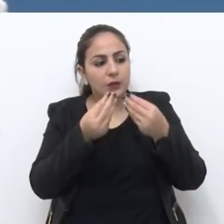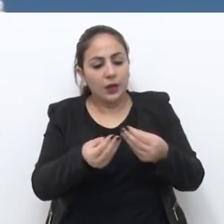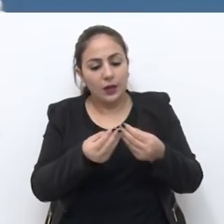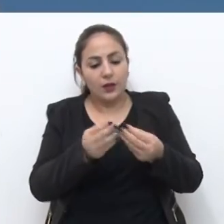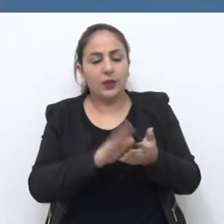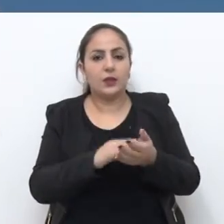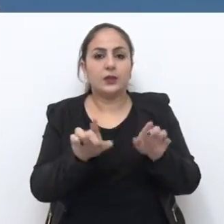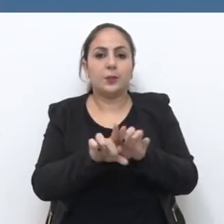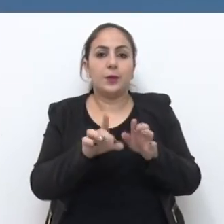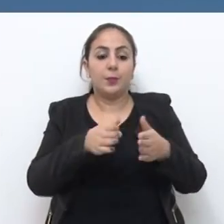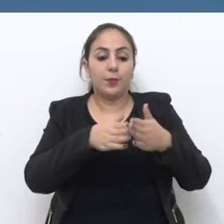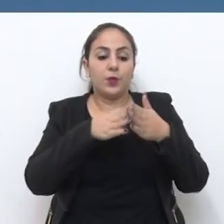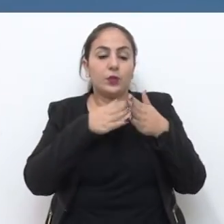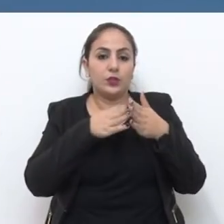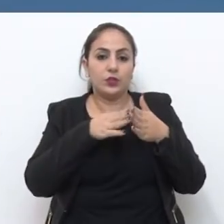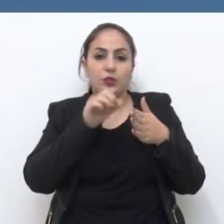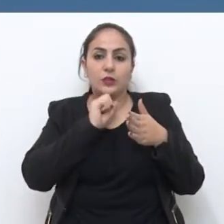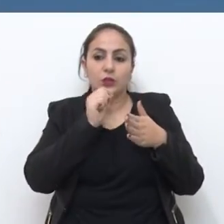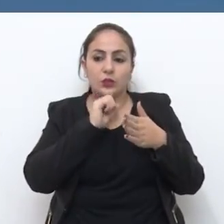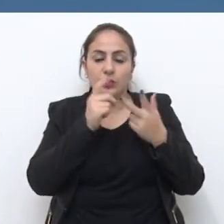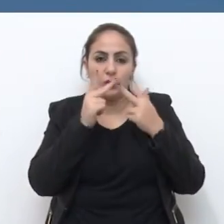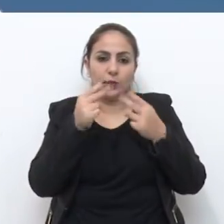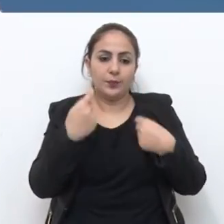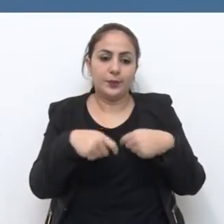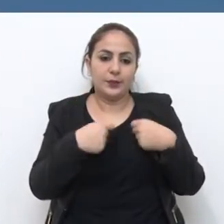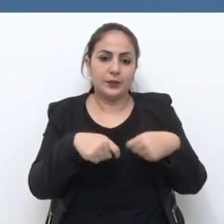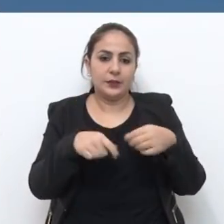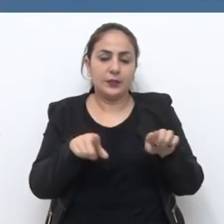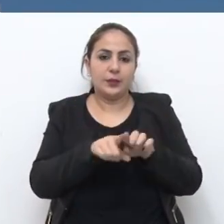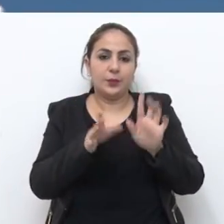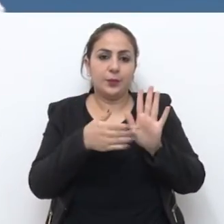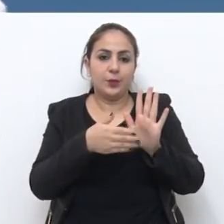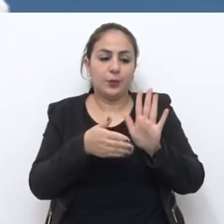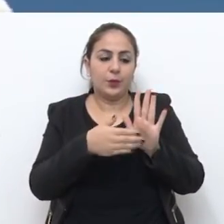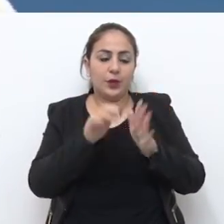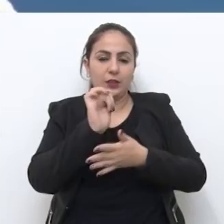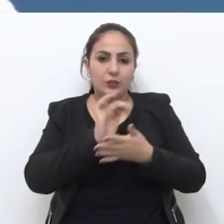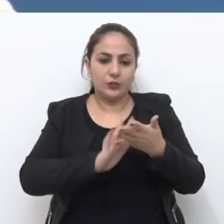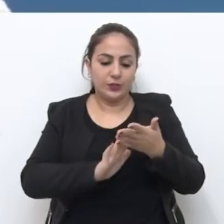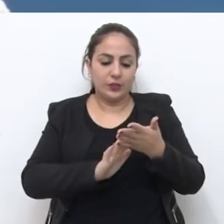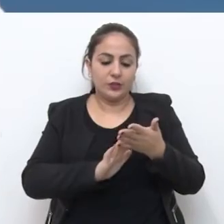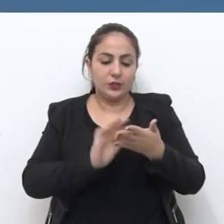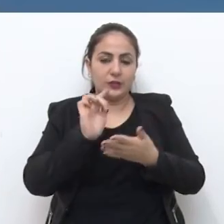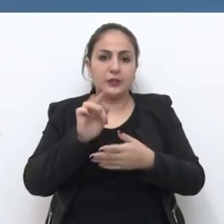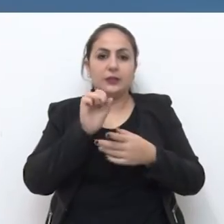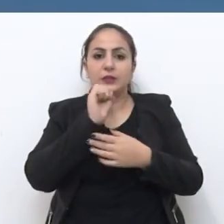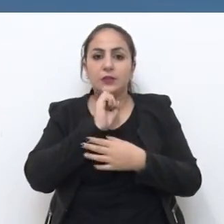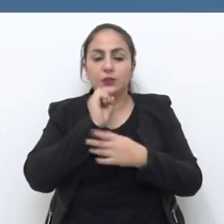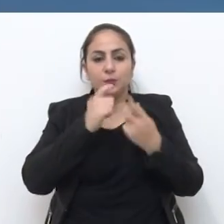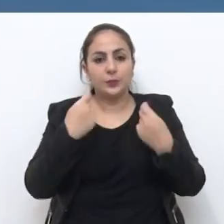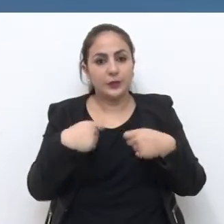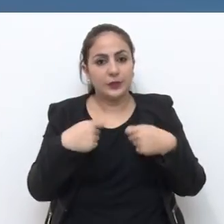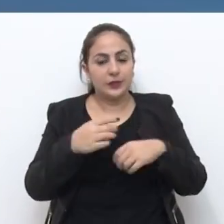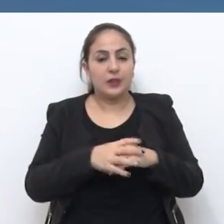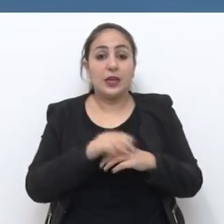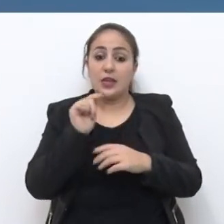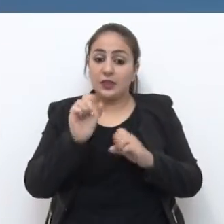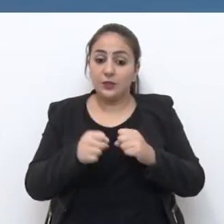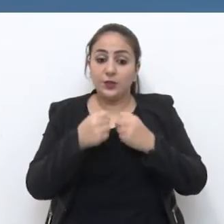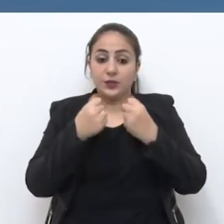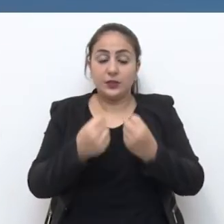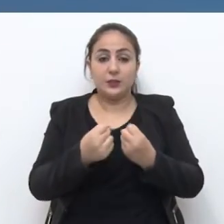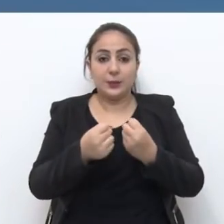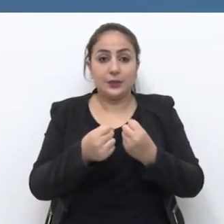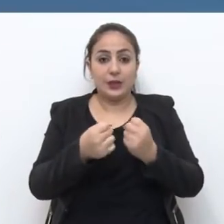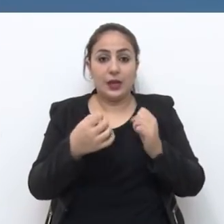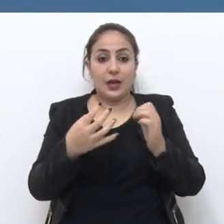devido encaminhamento e consiga de fato proteger esse idoso como ele precisa e proporcionar essas atividades que esse idoso precisa, né?